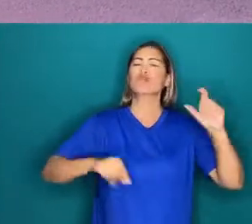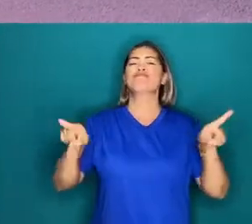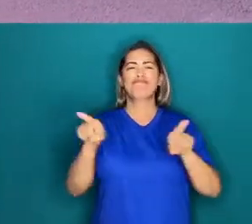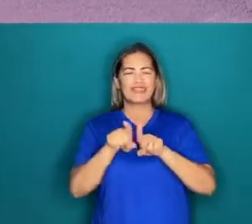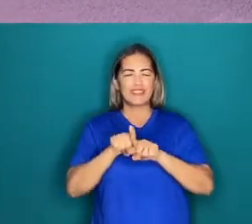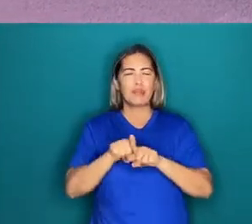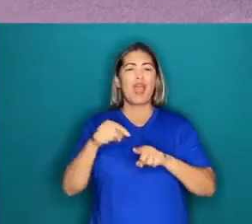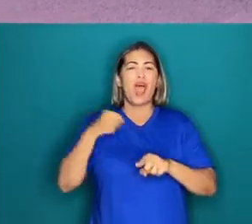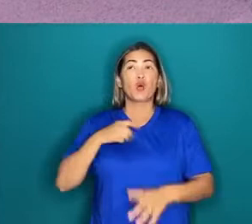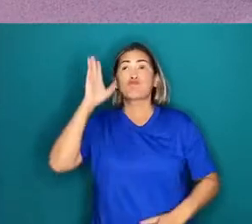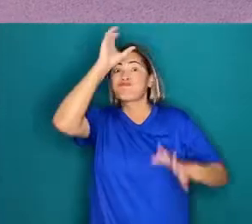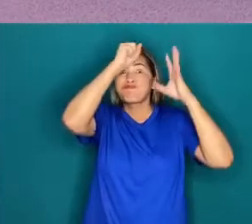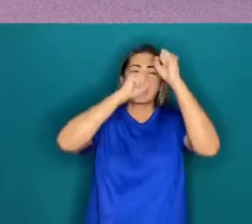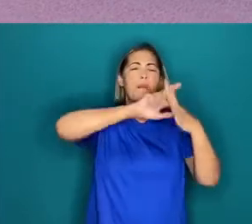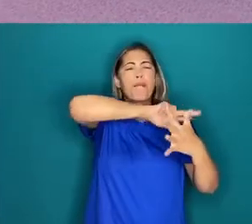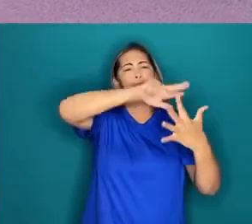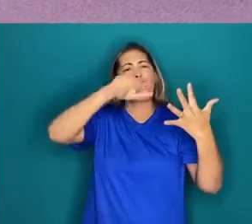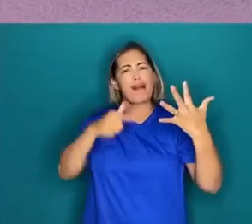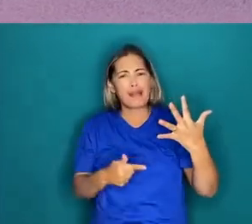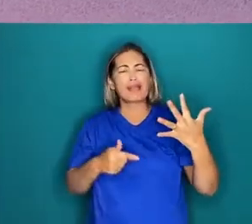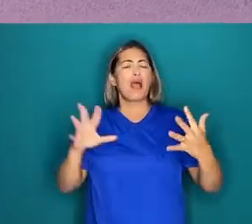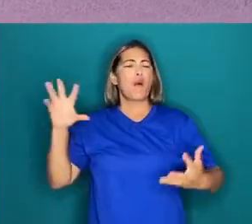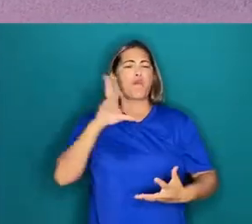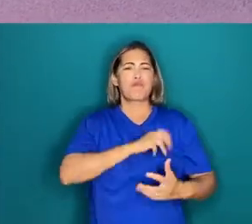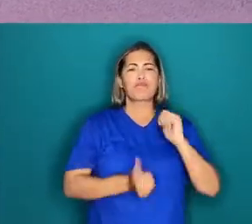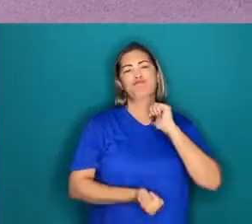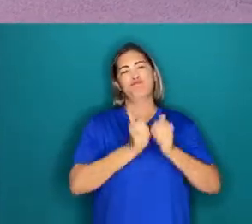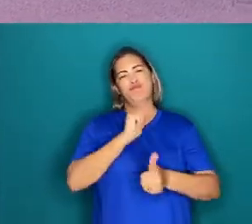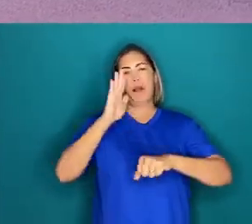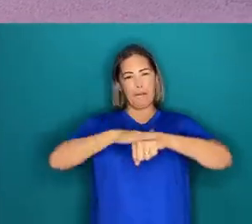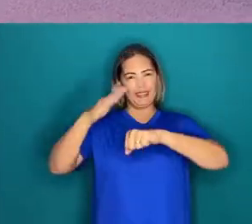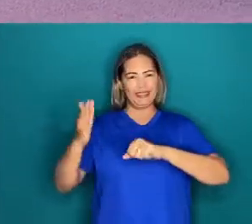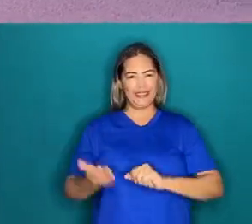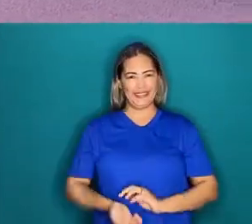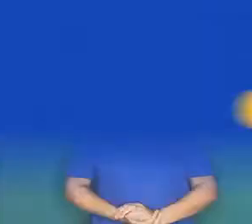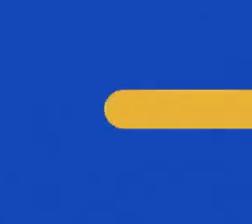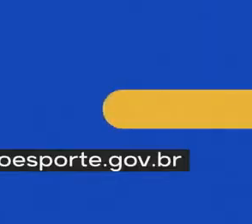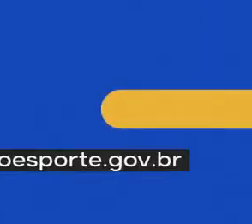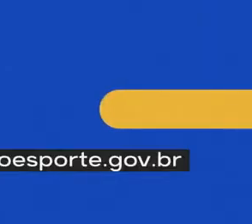profissional também. Me ensinou muita coisa e me ensinou a amar o esporte cada vez mais.